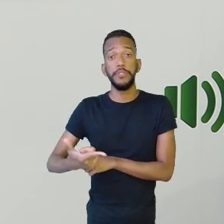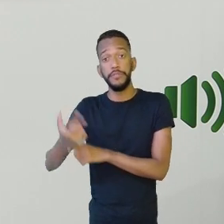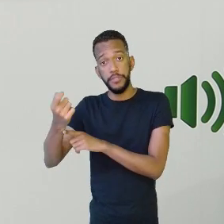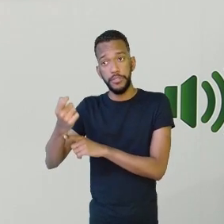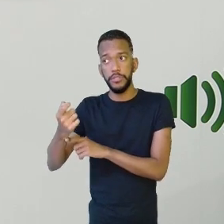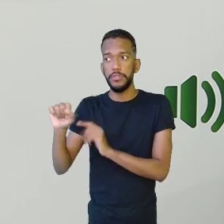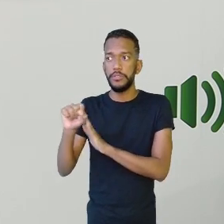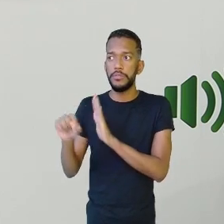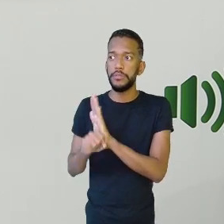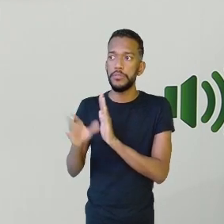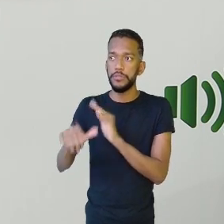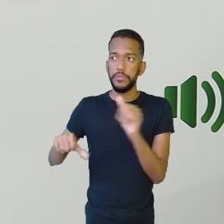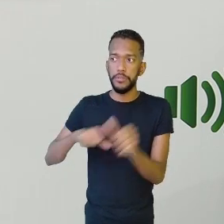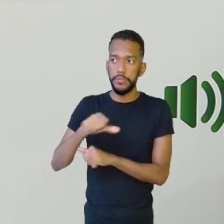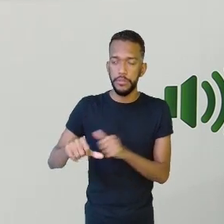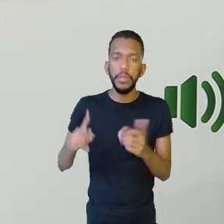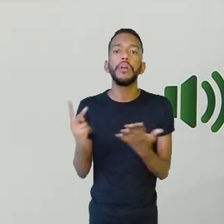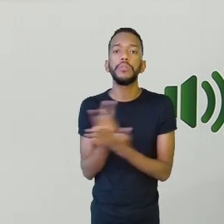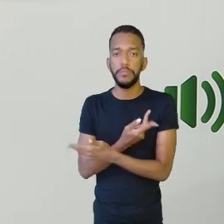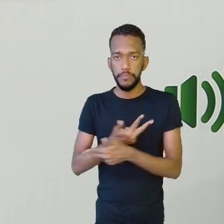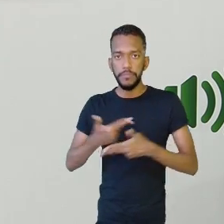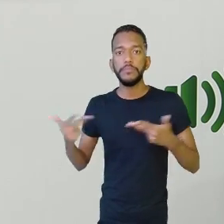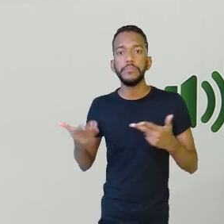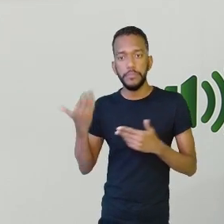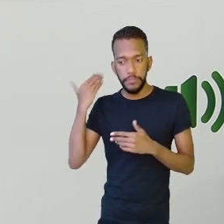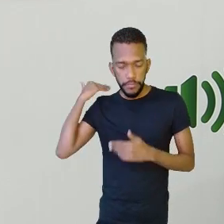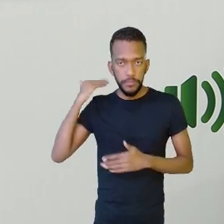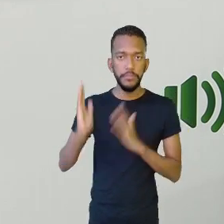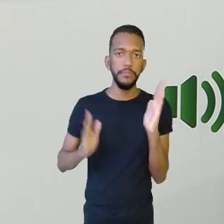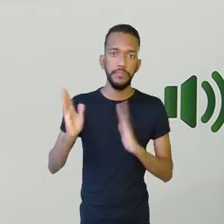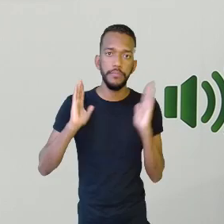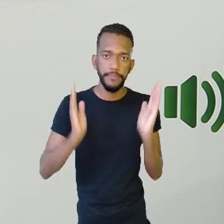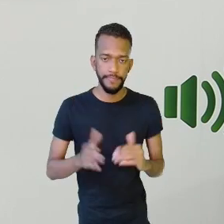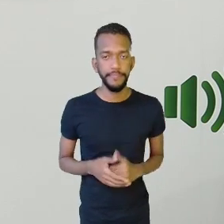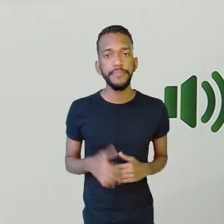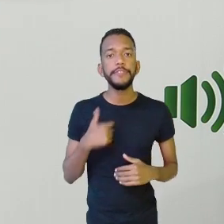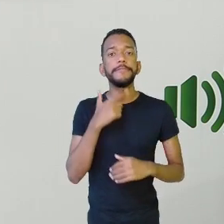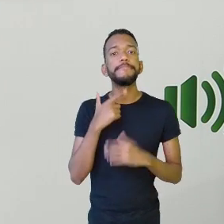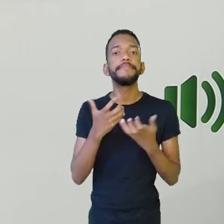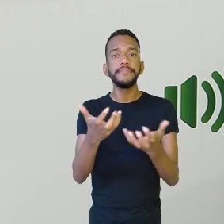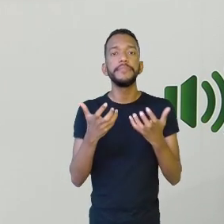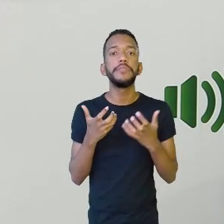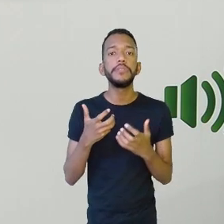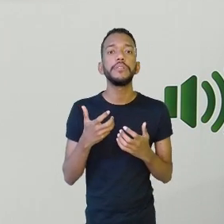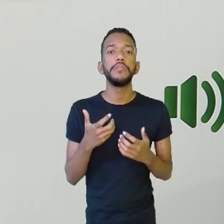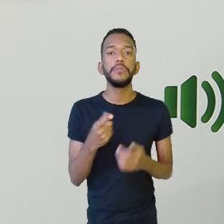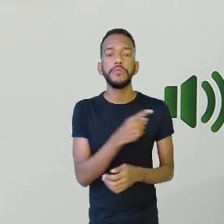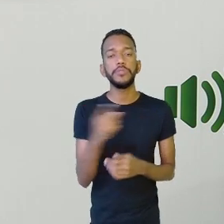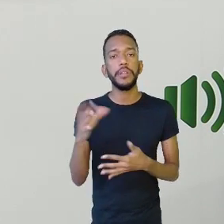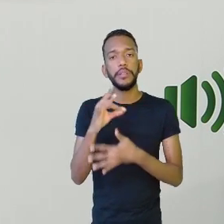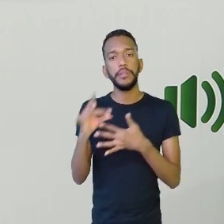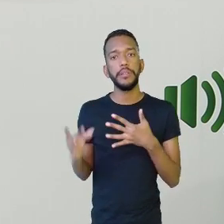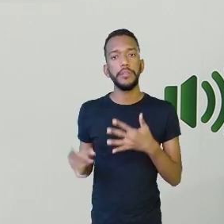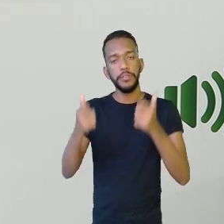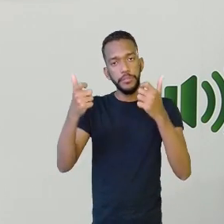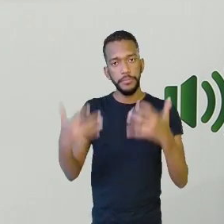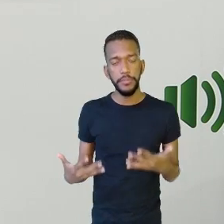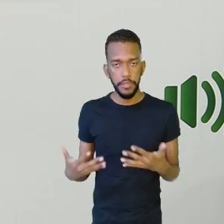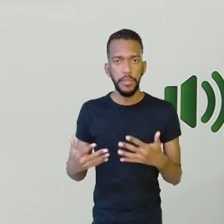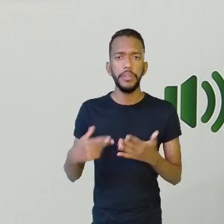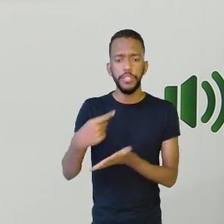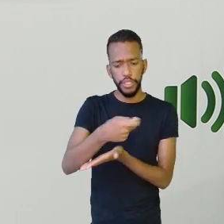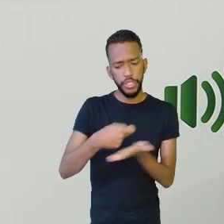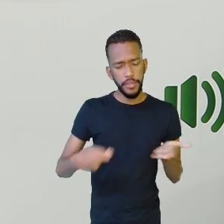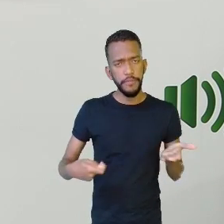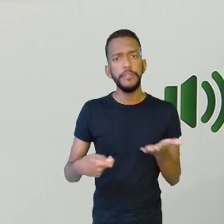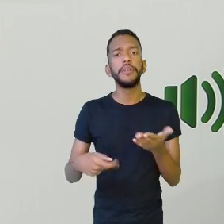20, tá? Aconteceram muitas coisas nesse meio tempo. Eu gostaria que vocês explicassem, escrevendo mesmo,